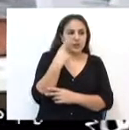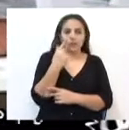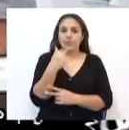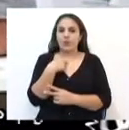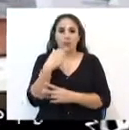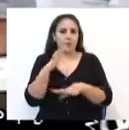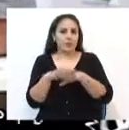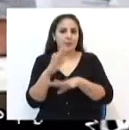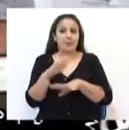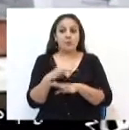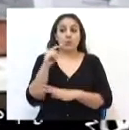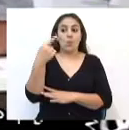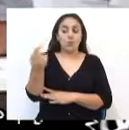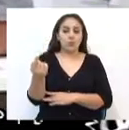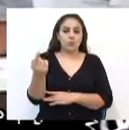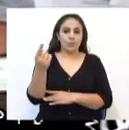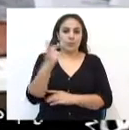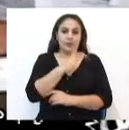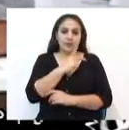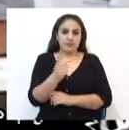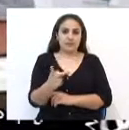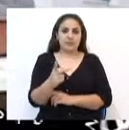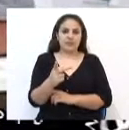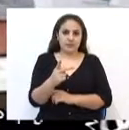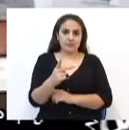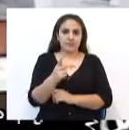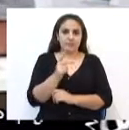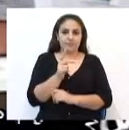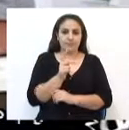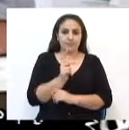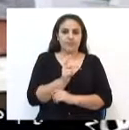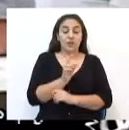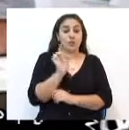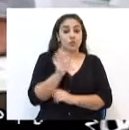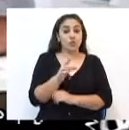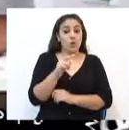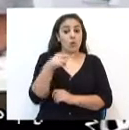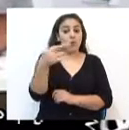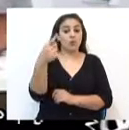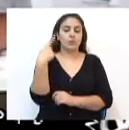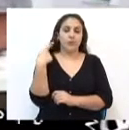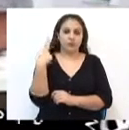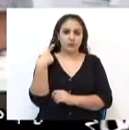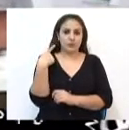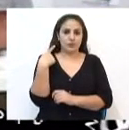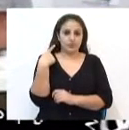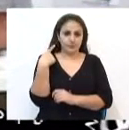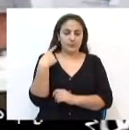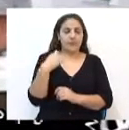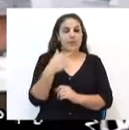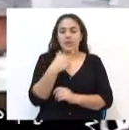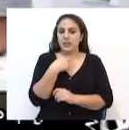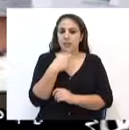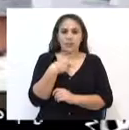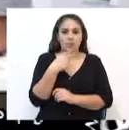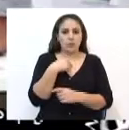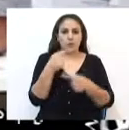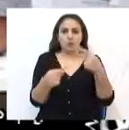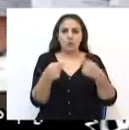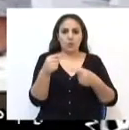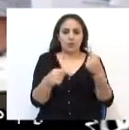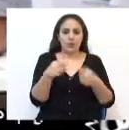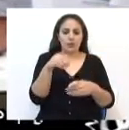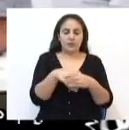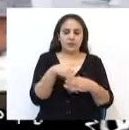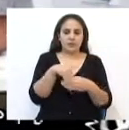não pode mais eleger outro presidente no decorrer da legislatura. Somente um outro partido. E também não pode concorrer à reeleição